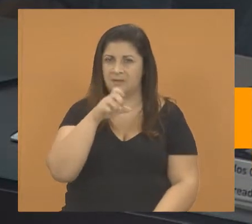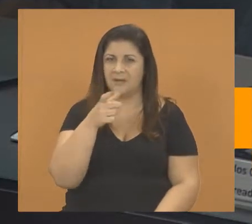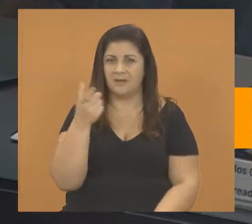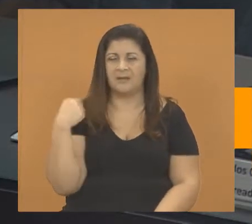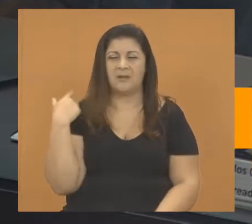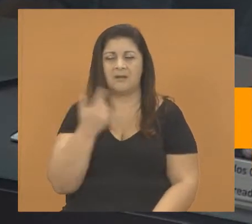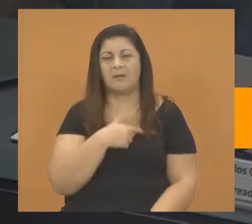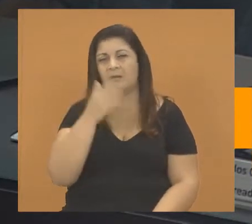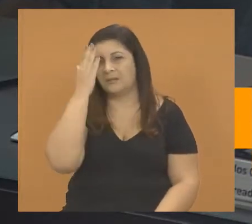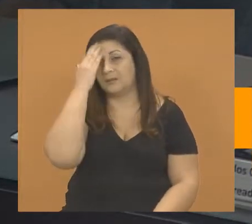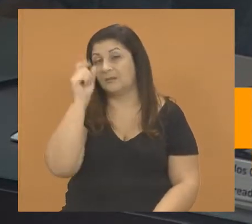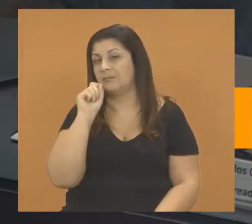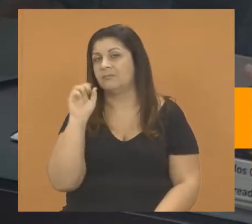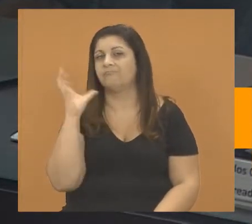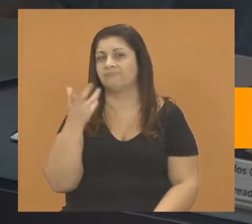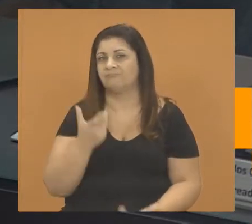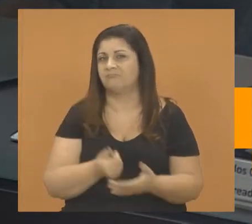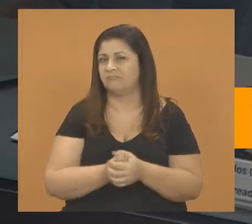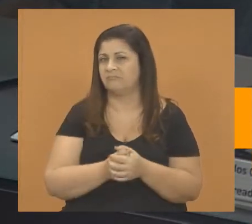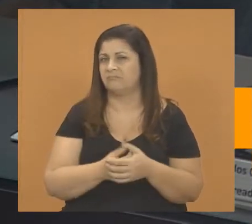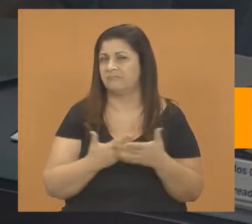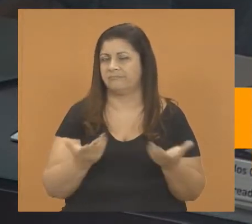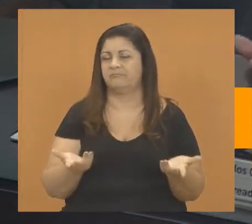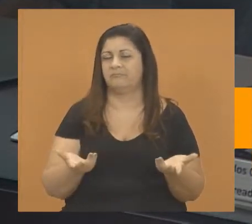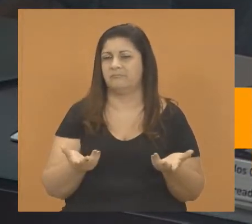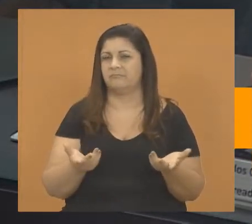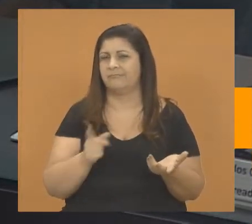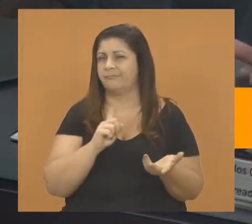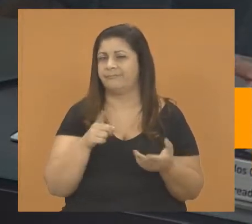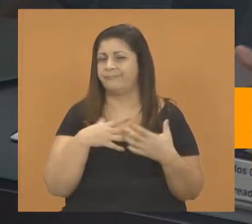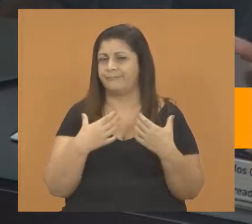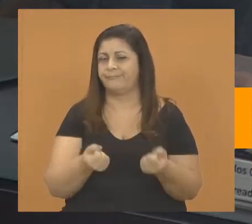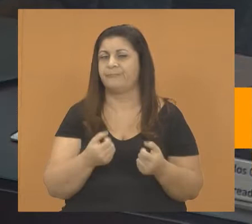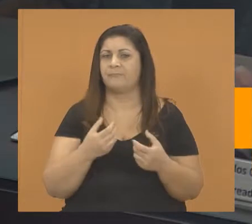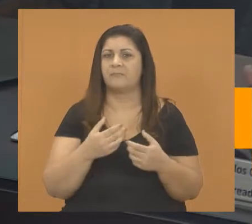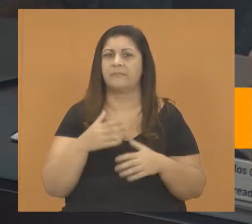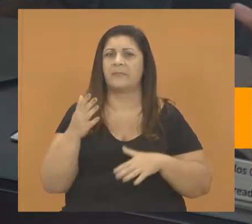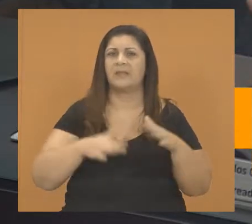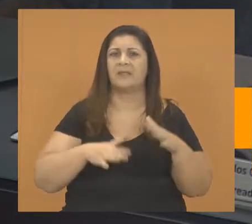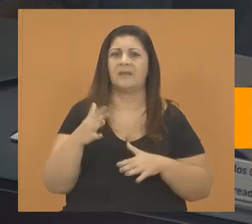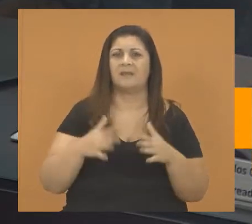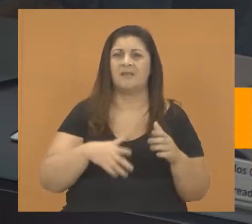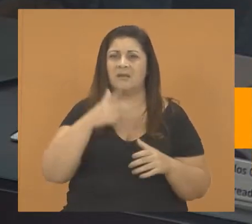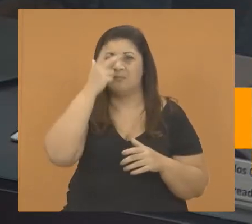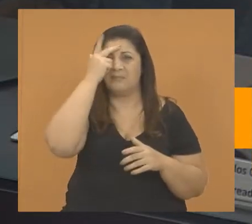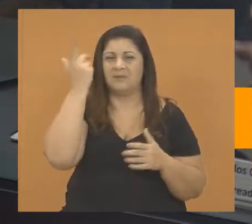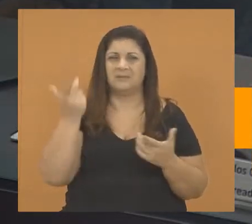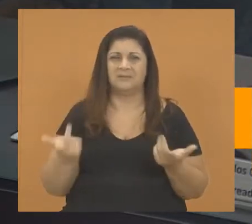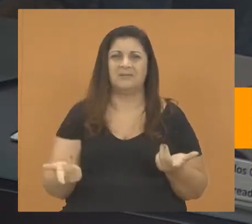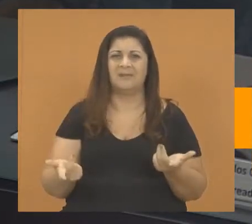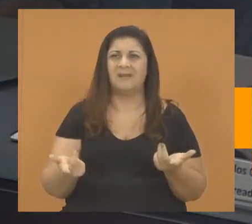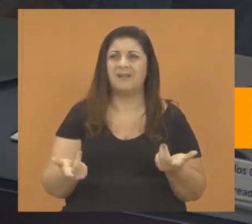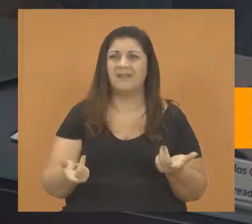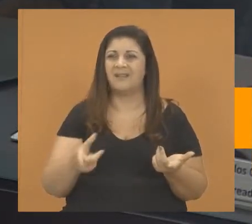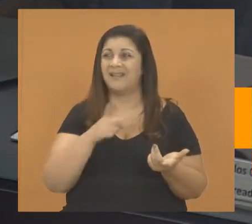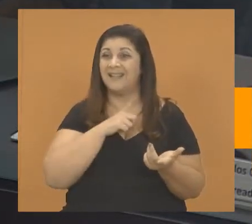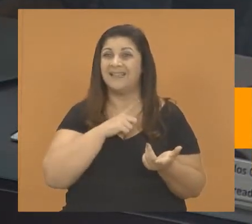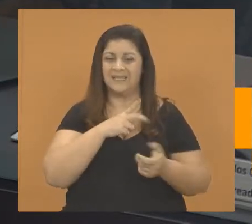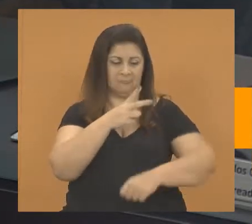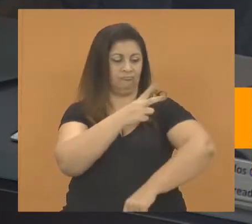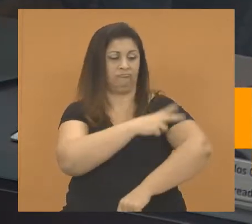acontecendo que a gente também não se conforma com isso de ver muitas pessoas que muitas vezes não deveria estar sendo nomeado que está nomeado